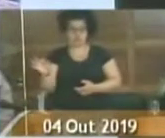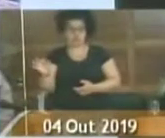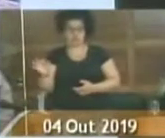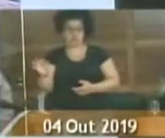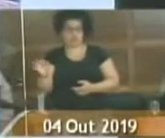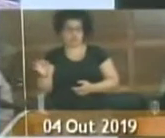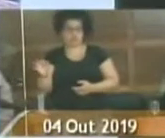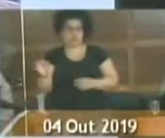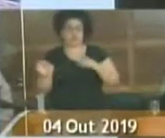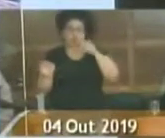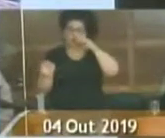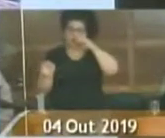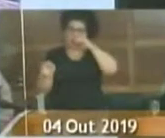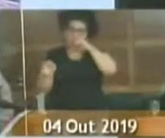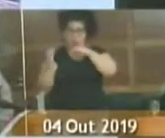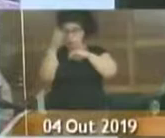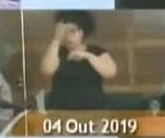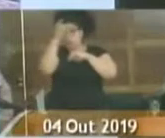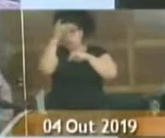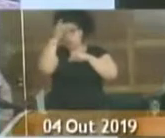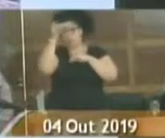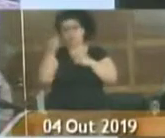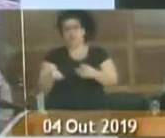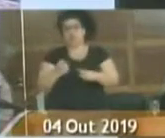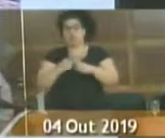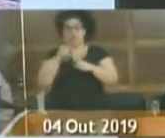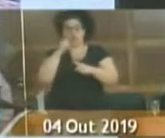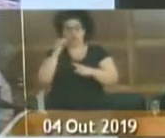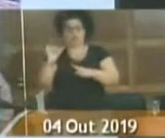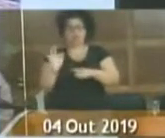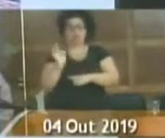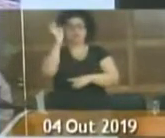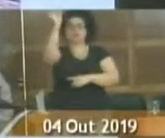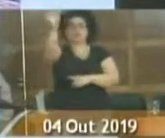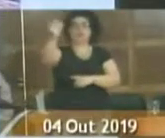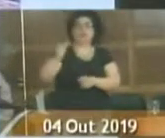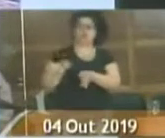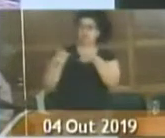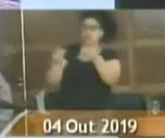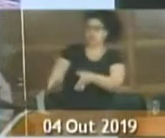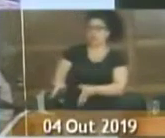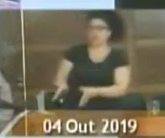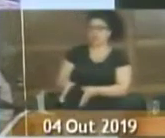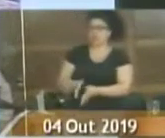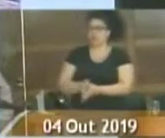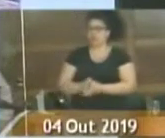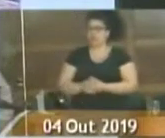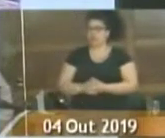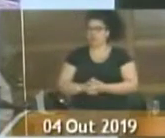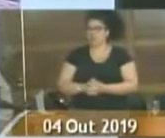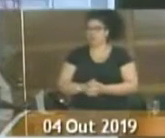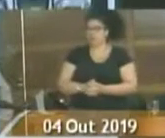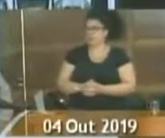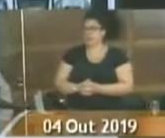não caiba um animal, mas é ótimo ela ter essa consciência para que não adquira um animal e depois abandone, por qualquer motivo, tá?